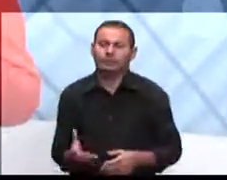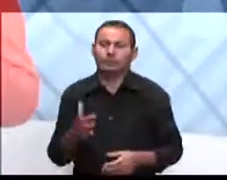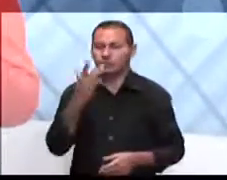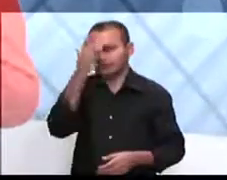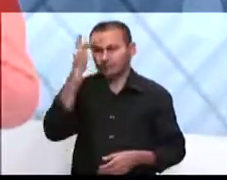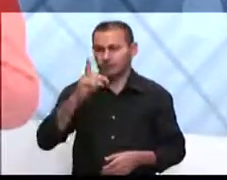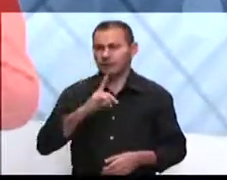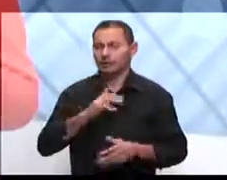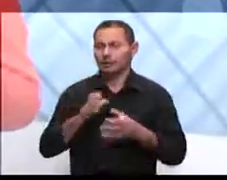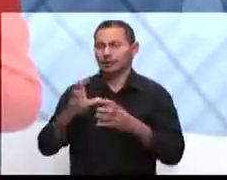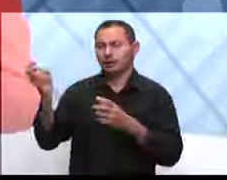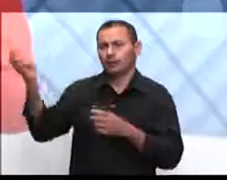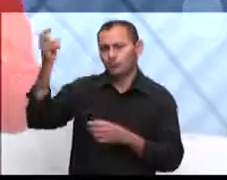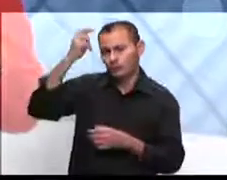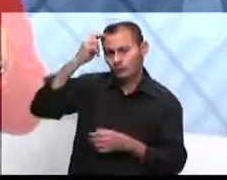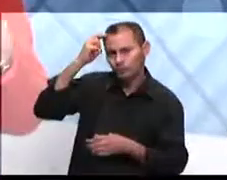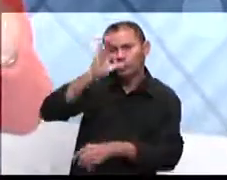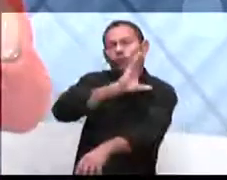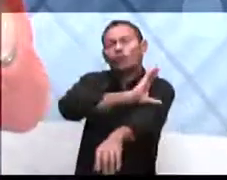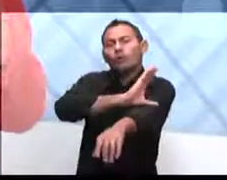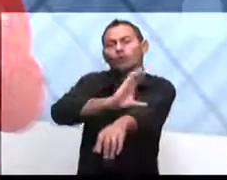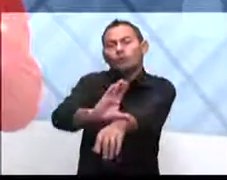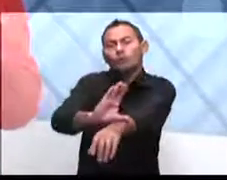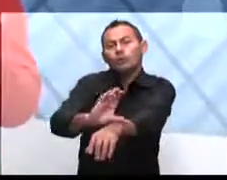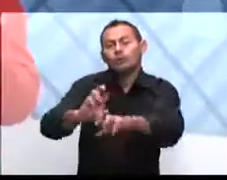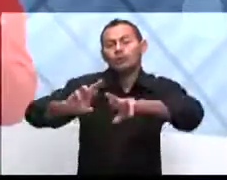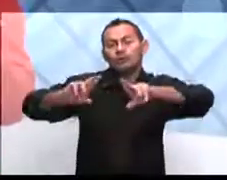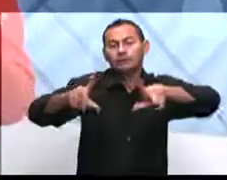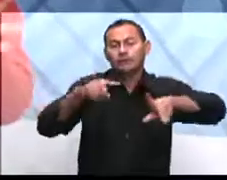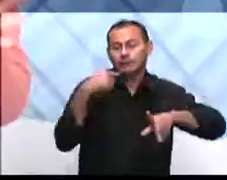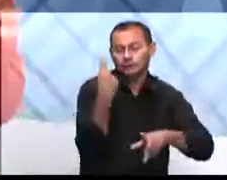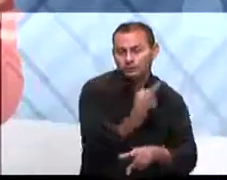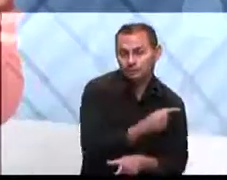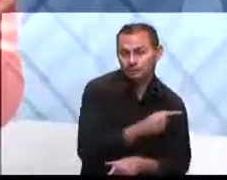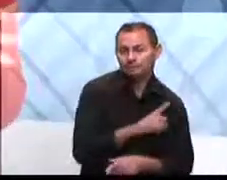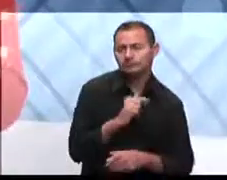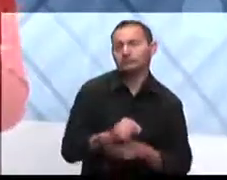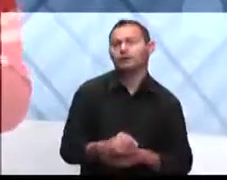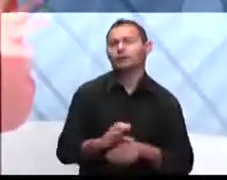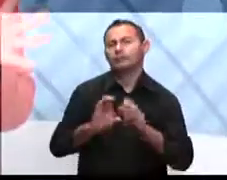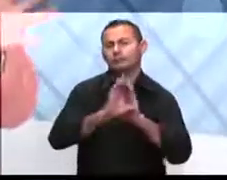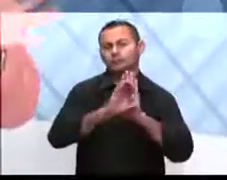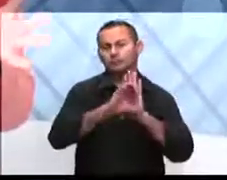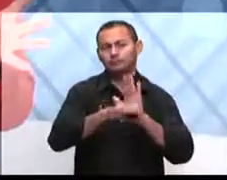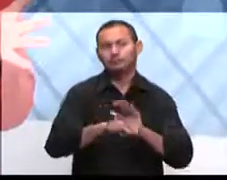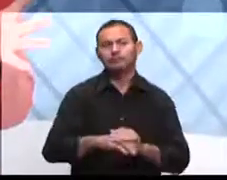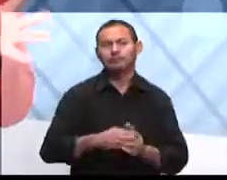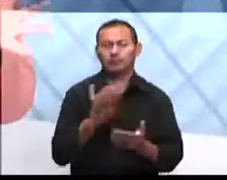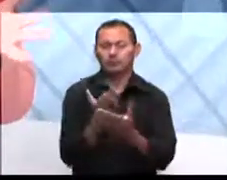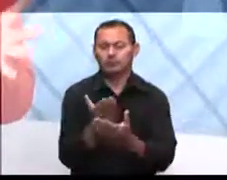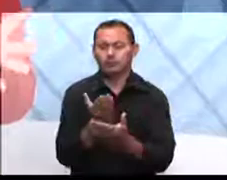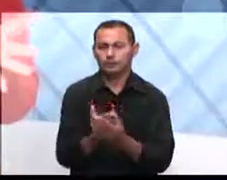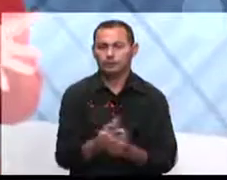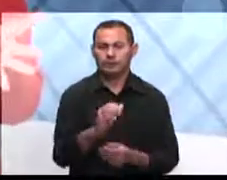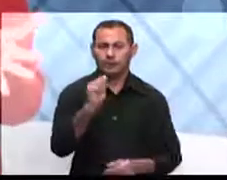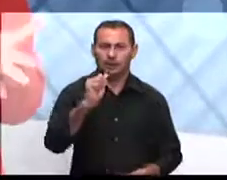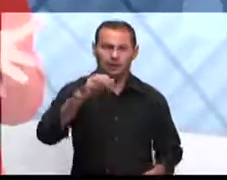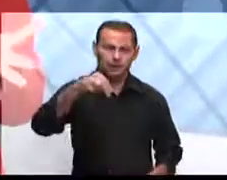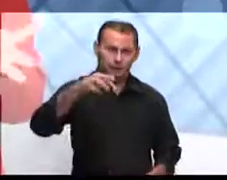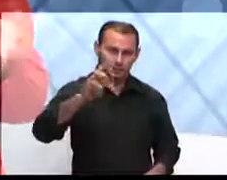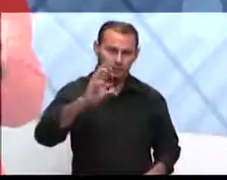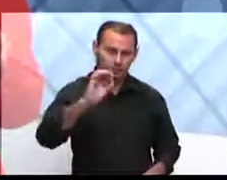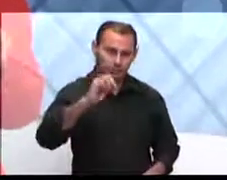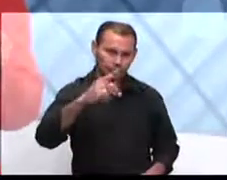hábitos daquela cultura que é diferente da nossa, né, então esse é o conceito do estudo da